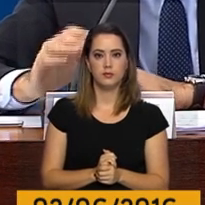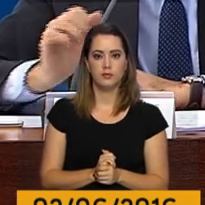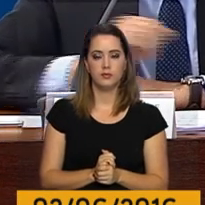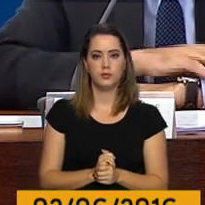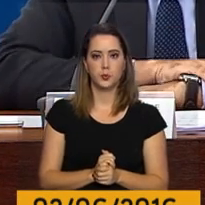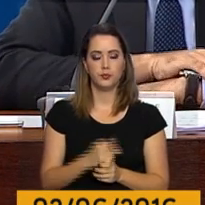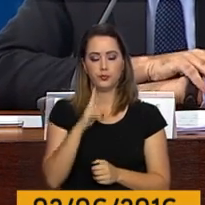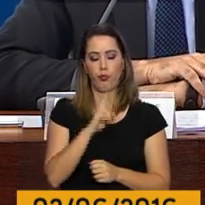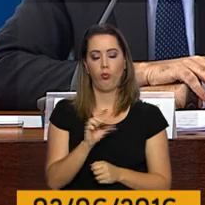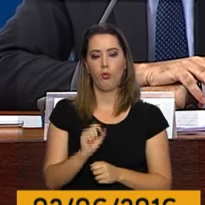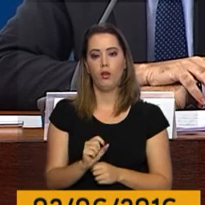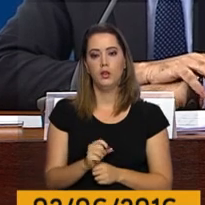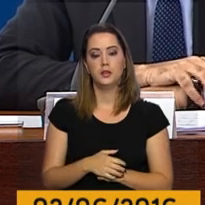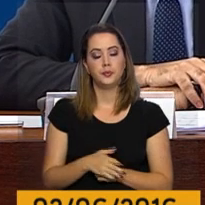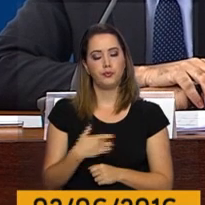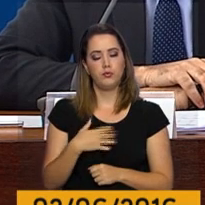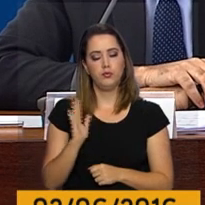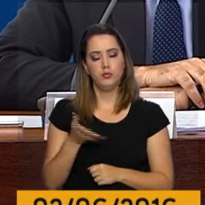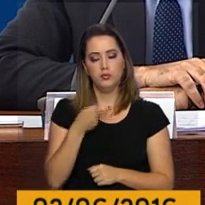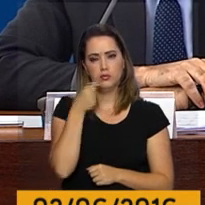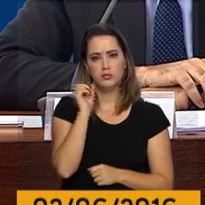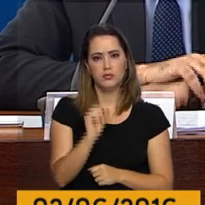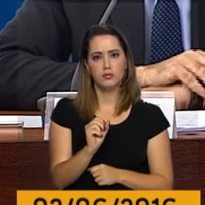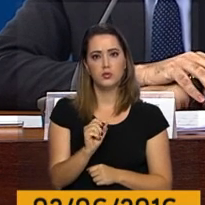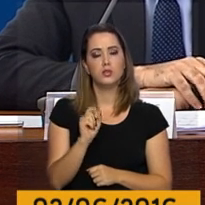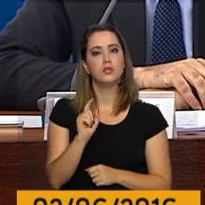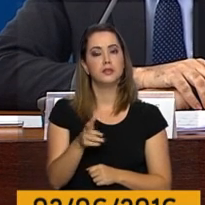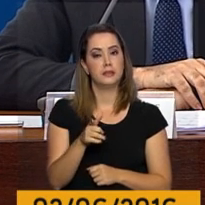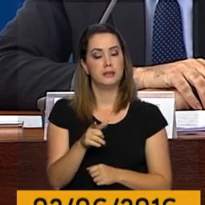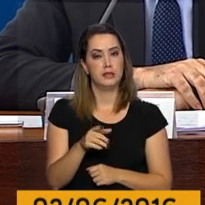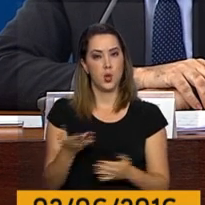Como eu já disse, Martelo, os servidores tiveram